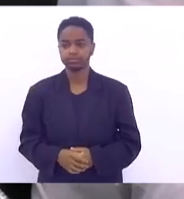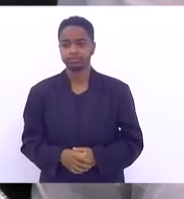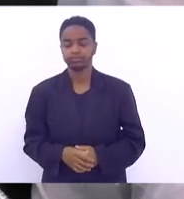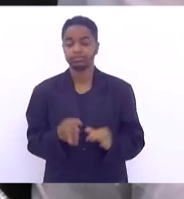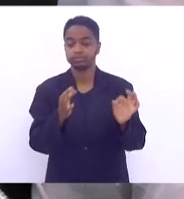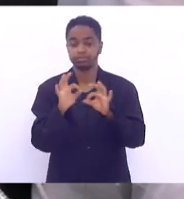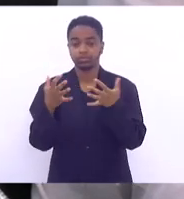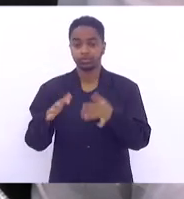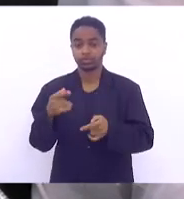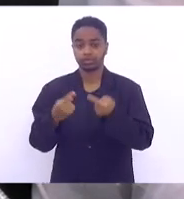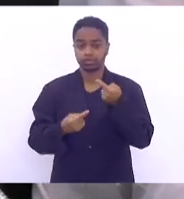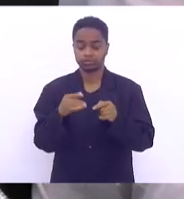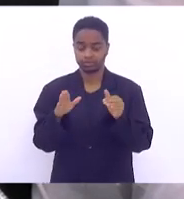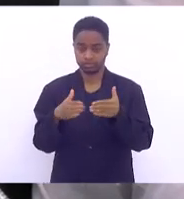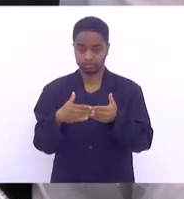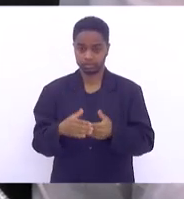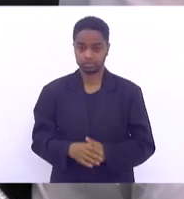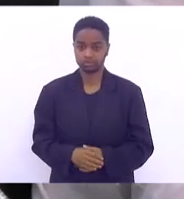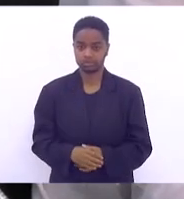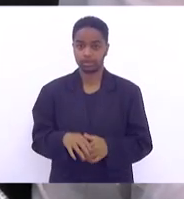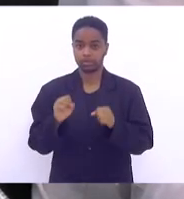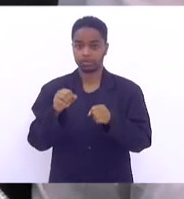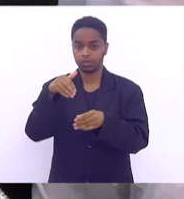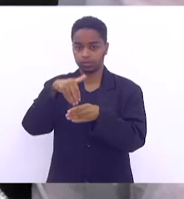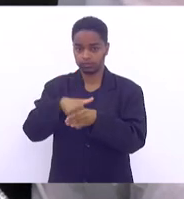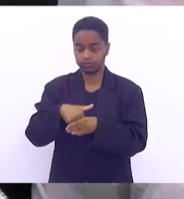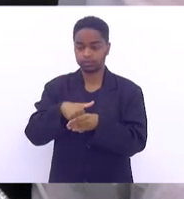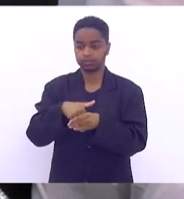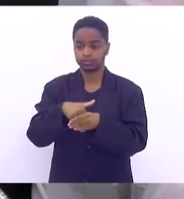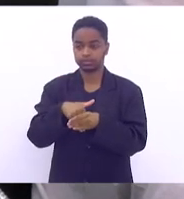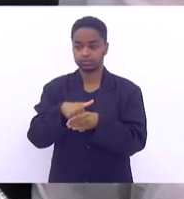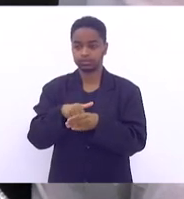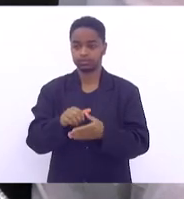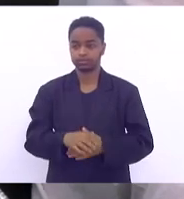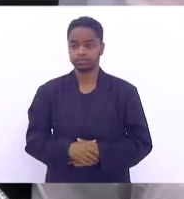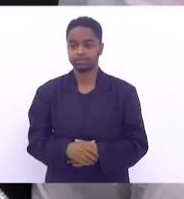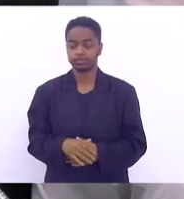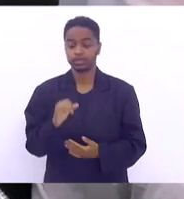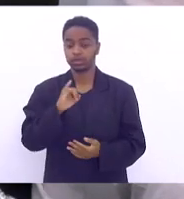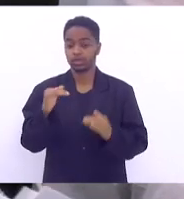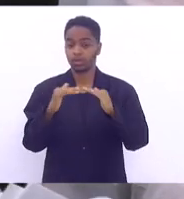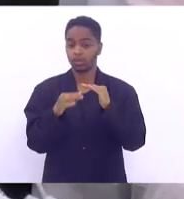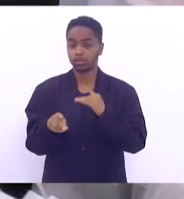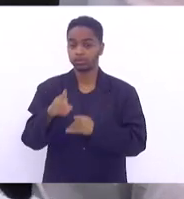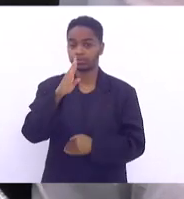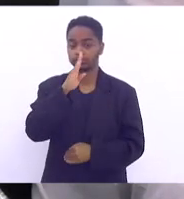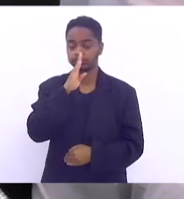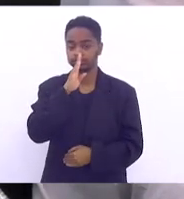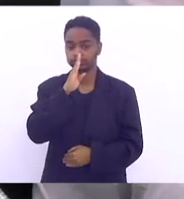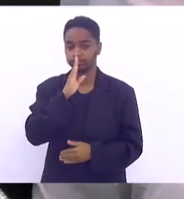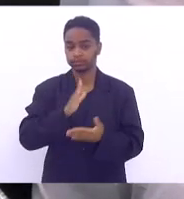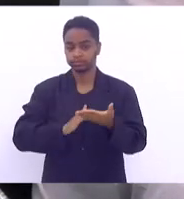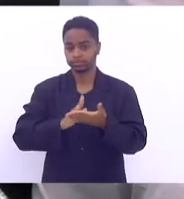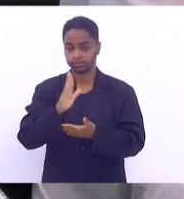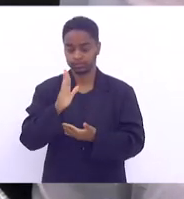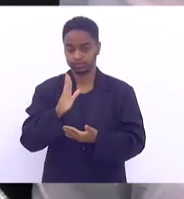quem queira discutir, encerrada a discussão. Em votação, os senhores que aprovam permaneçam como estão. Aprovado. Parabenizo